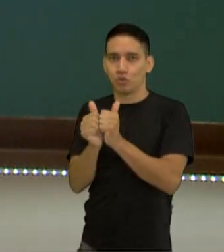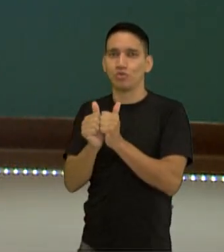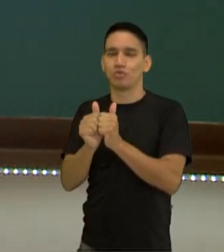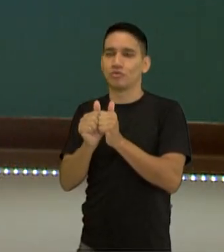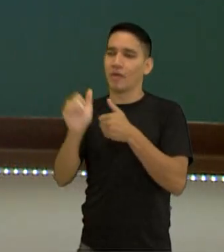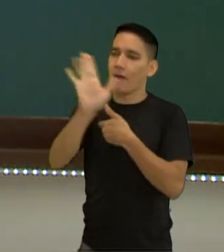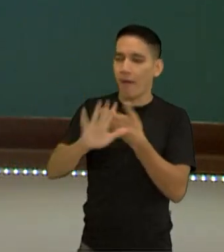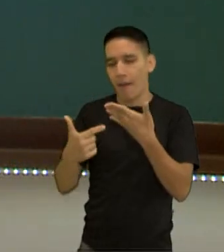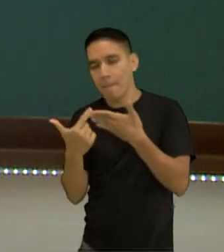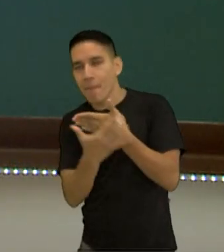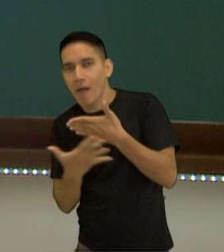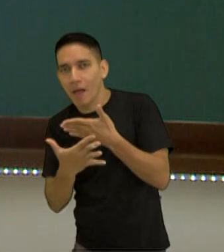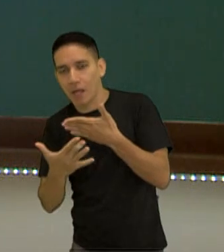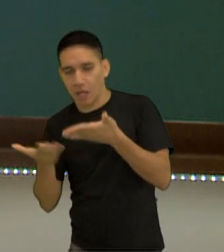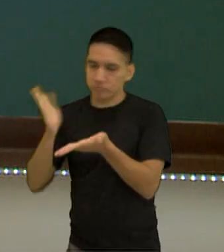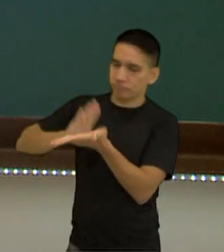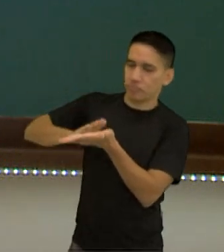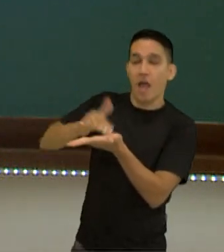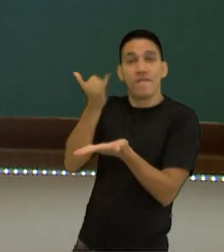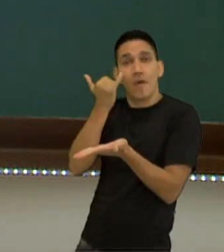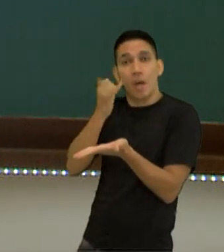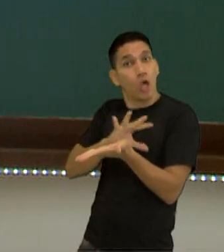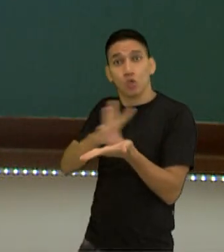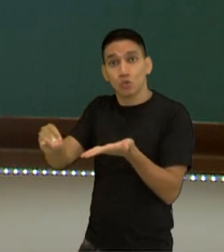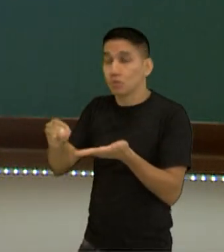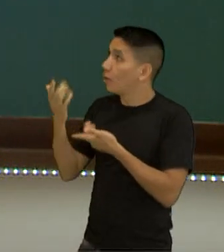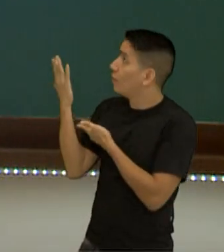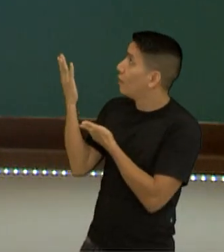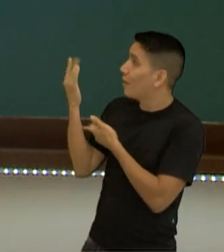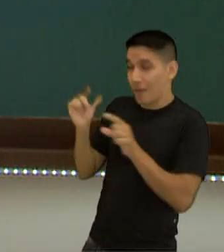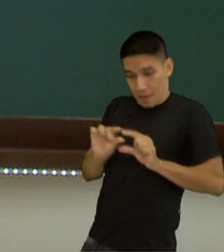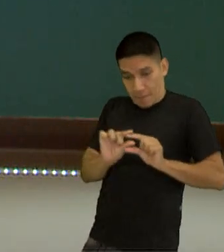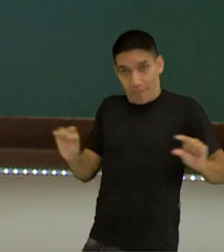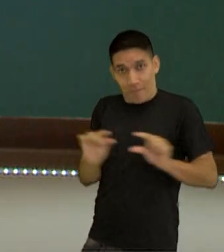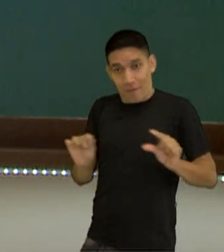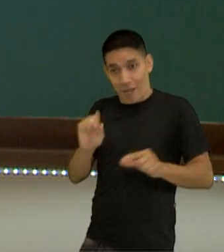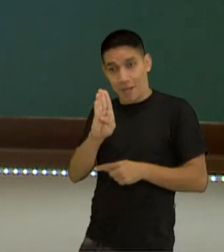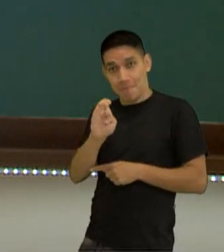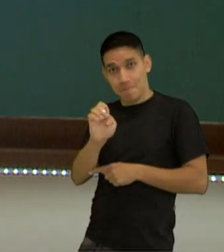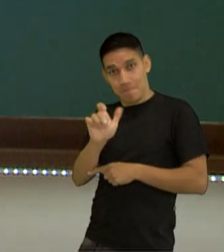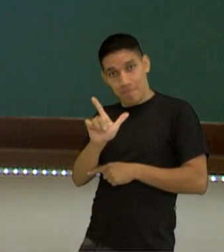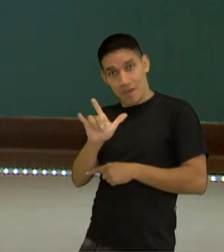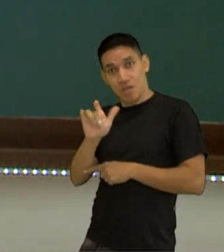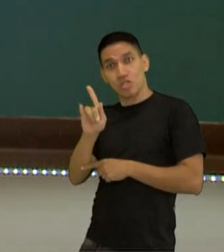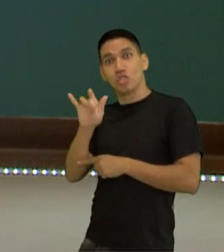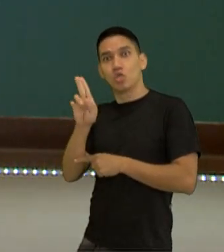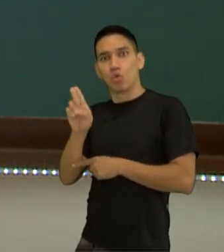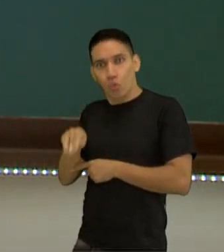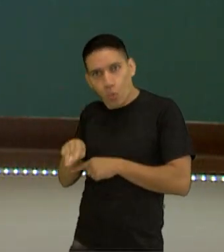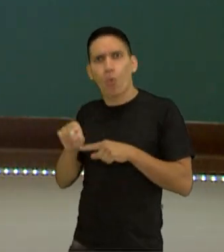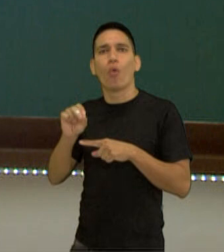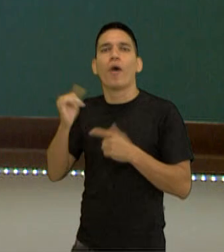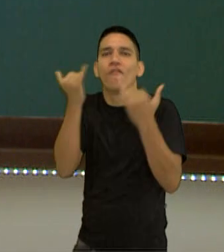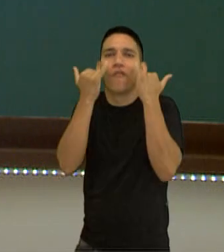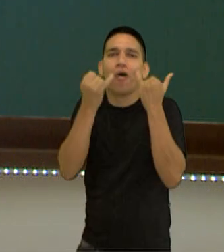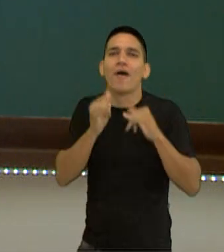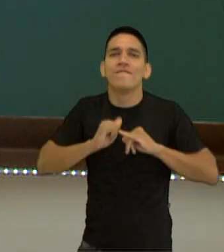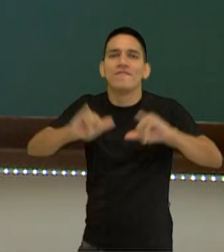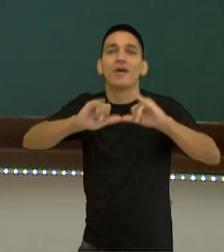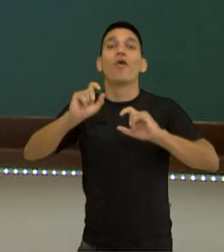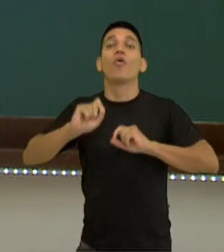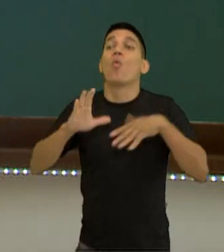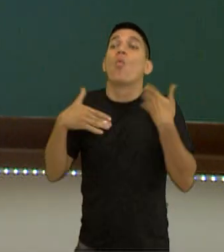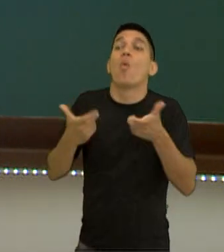frente e no fundo tem as outras informações. E aqui embaixo, Belgium, informa que a situação é,